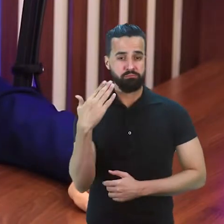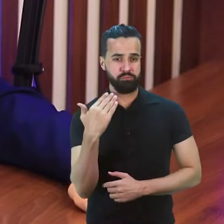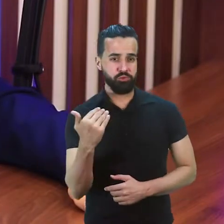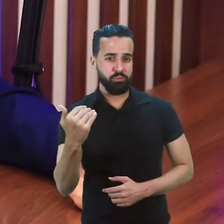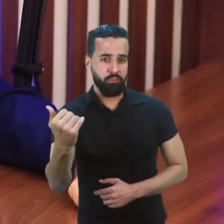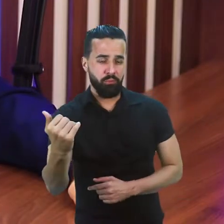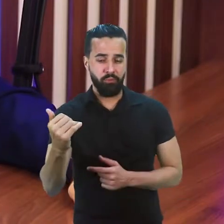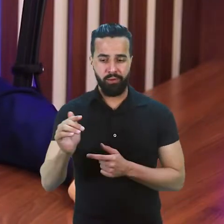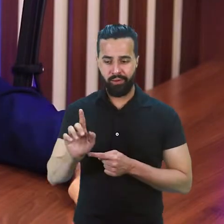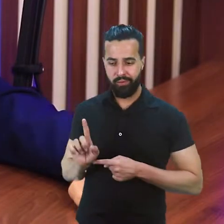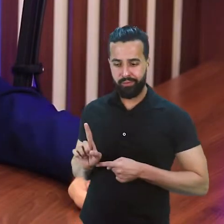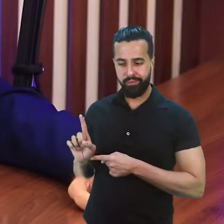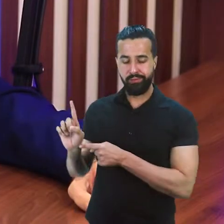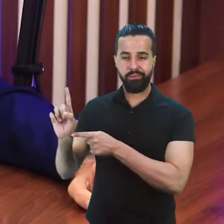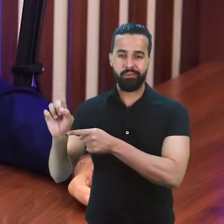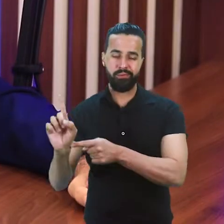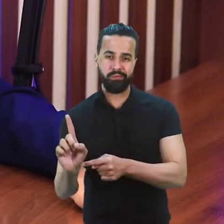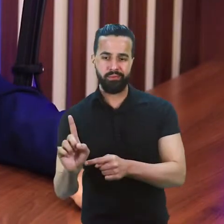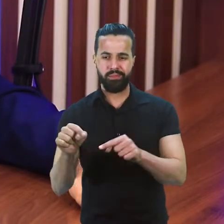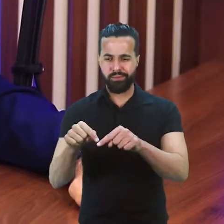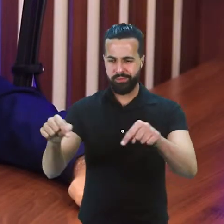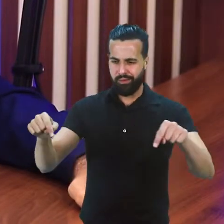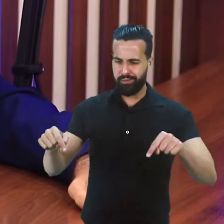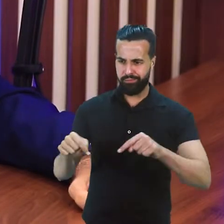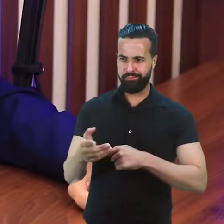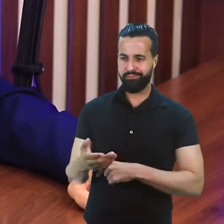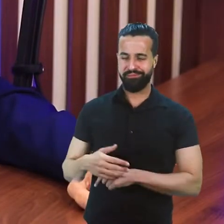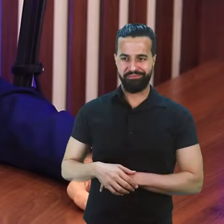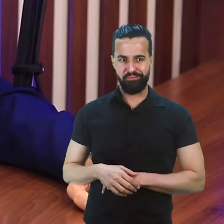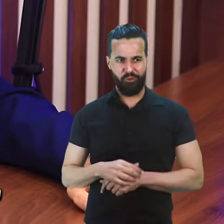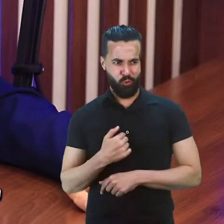eu entrei na sala dele, que eu... ele falou, nem te conheço.